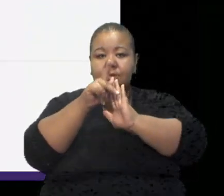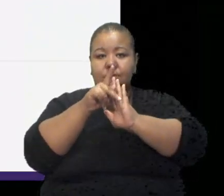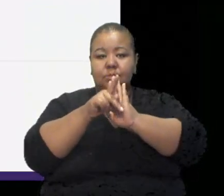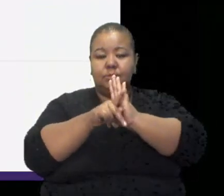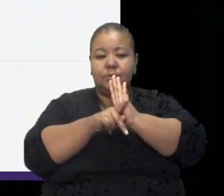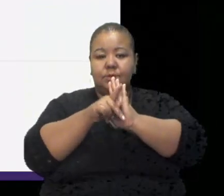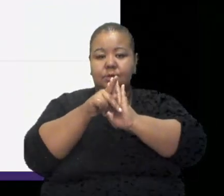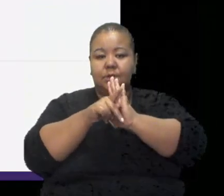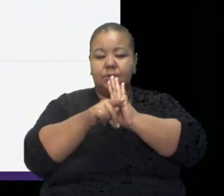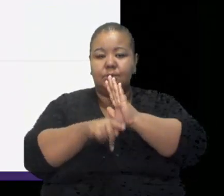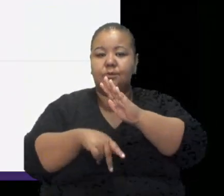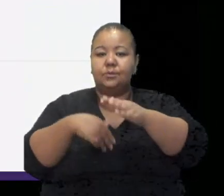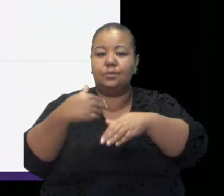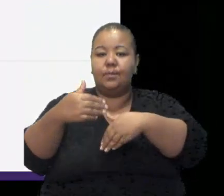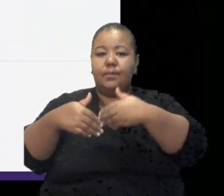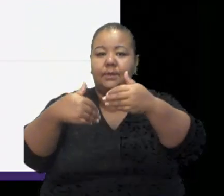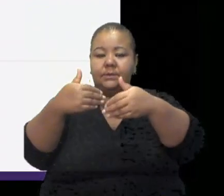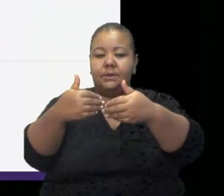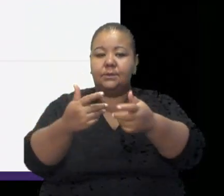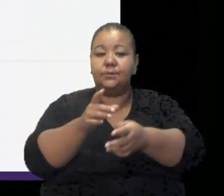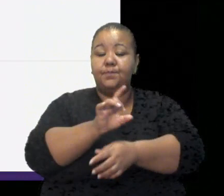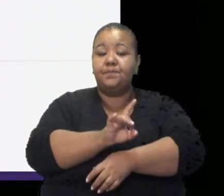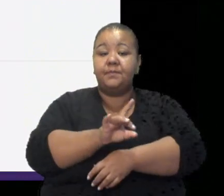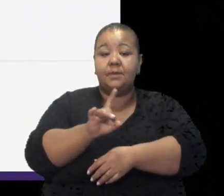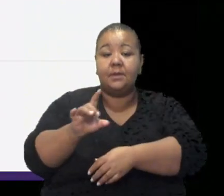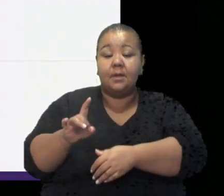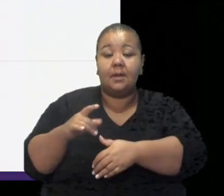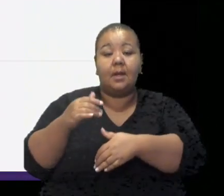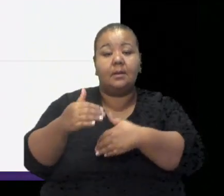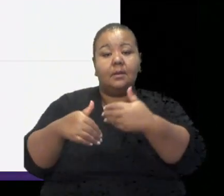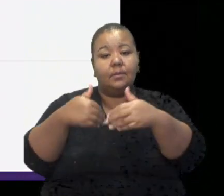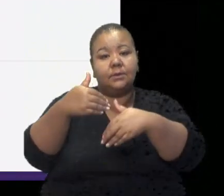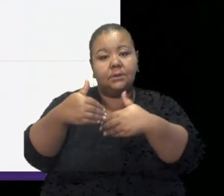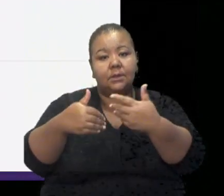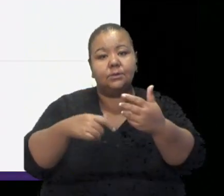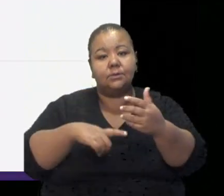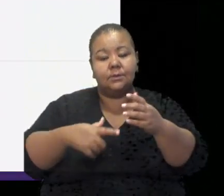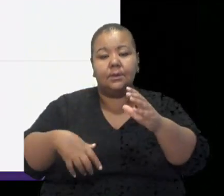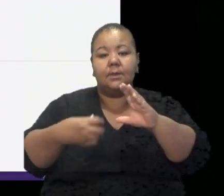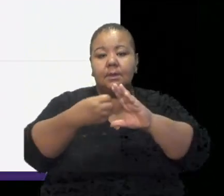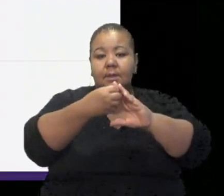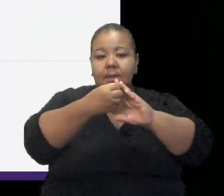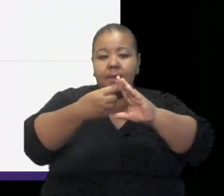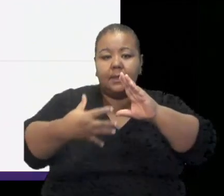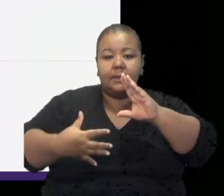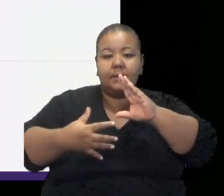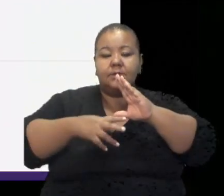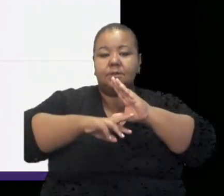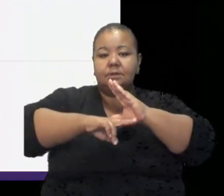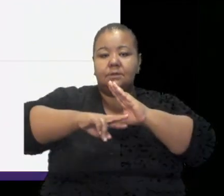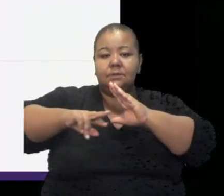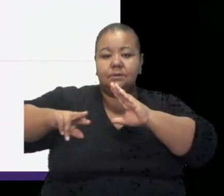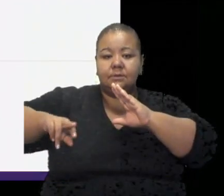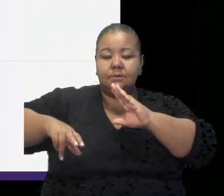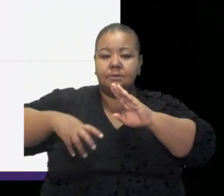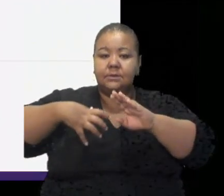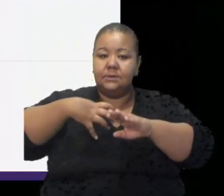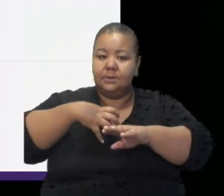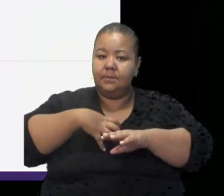por processos. Então, cada processo vai dar uma característica diferente, né? E também uma